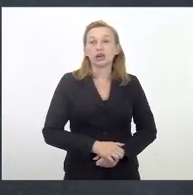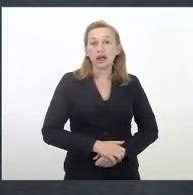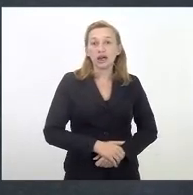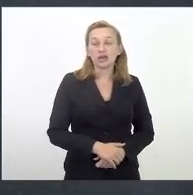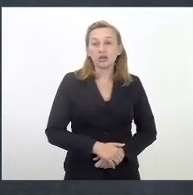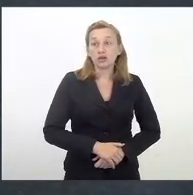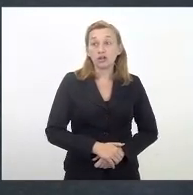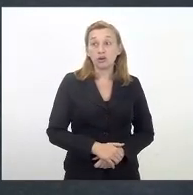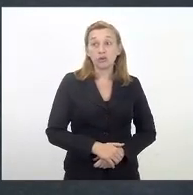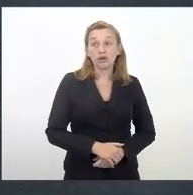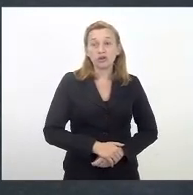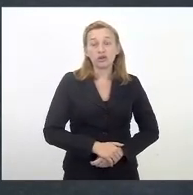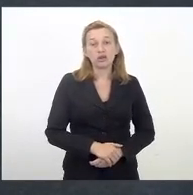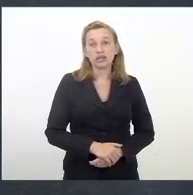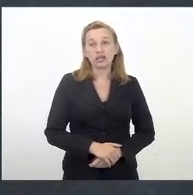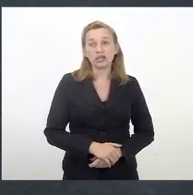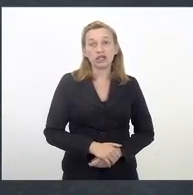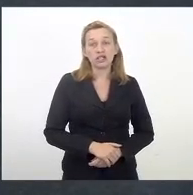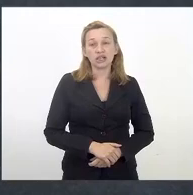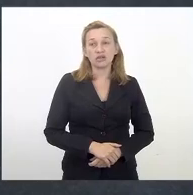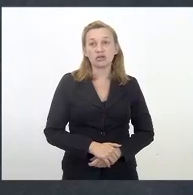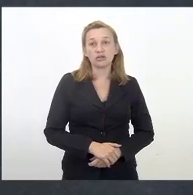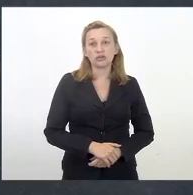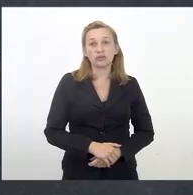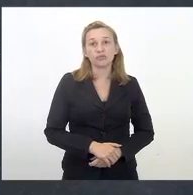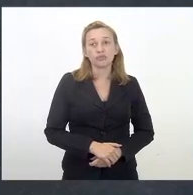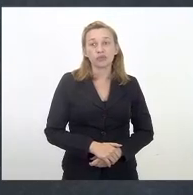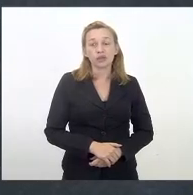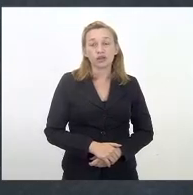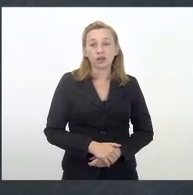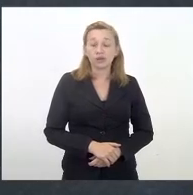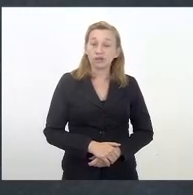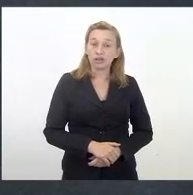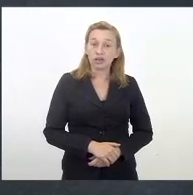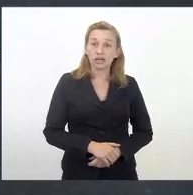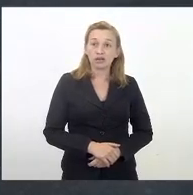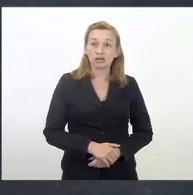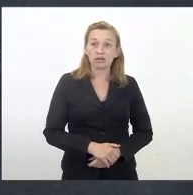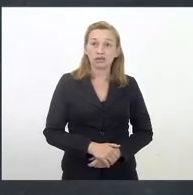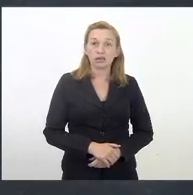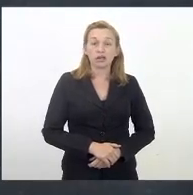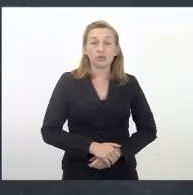traz aqui a palavra também do autor da matéria eu retiro a minha emenda